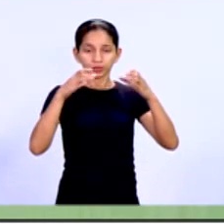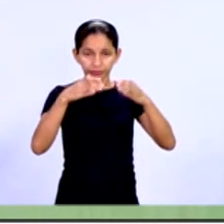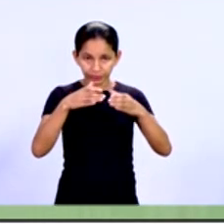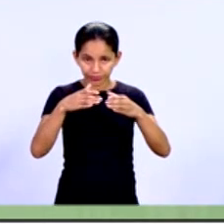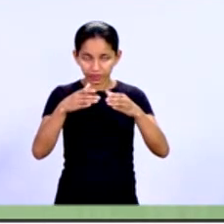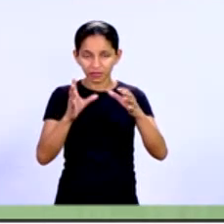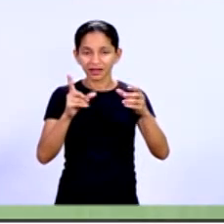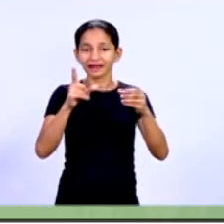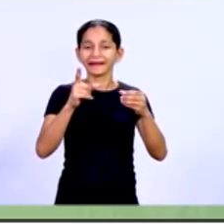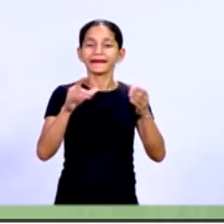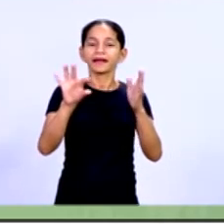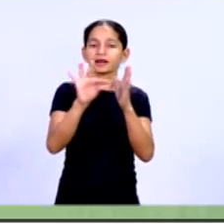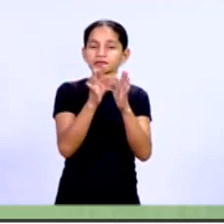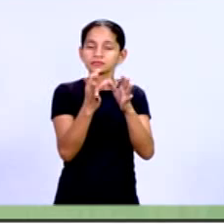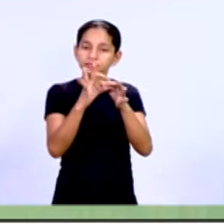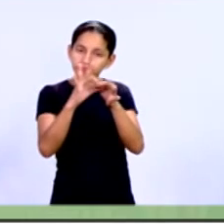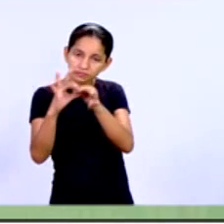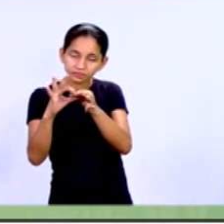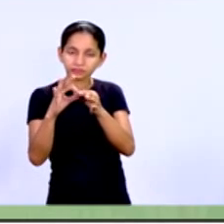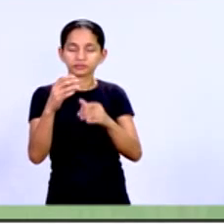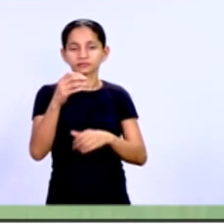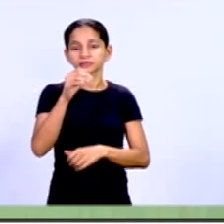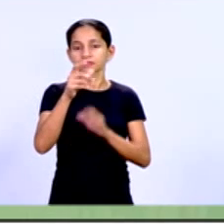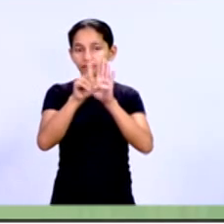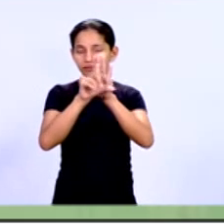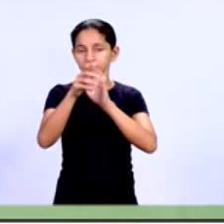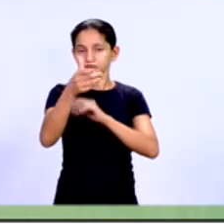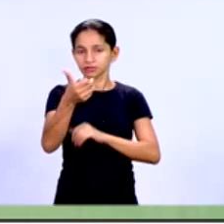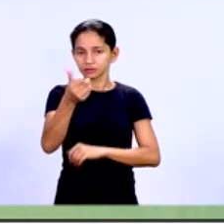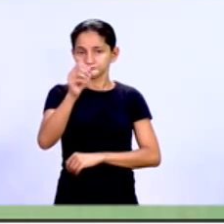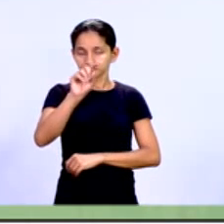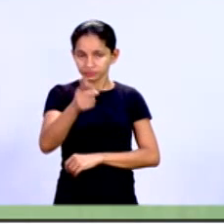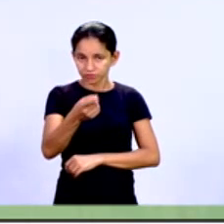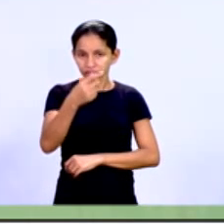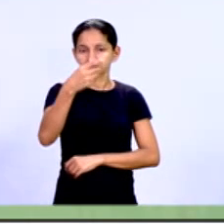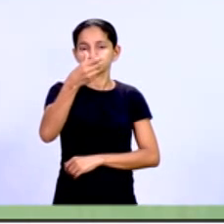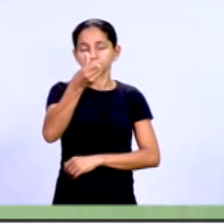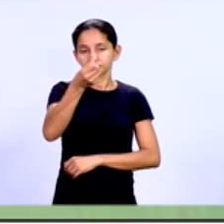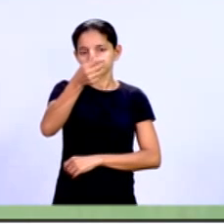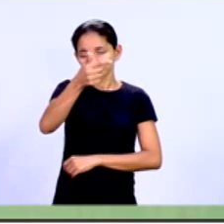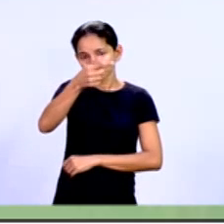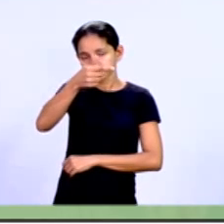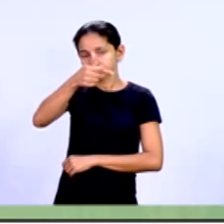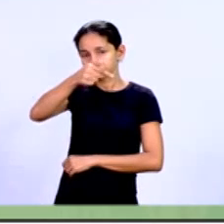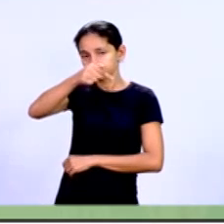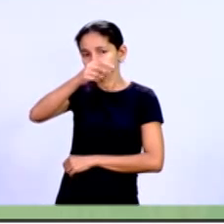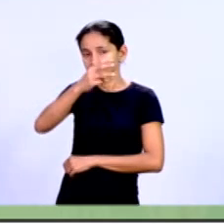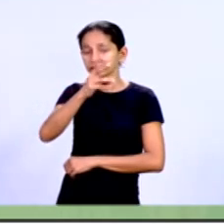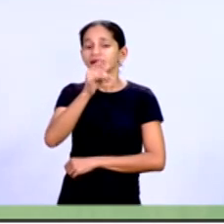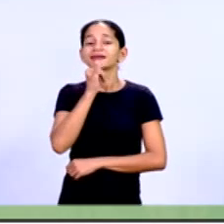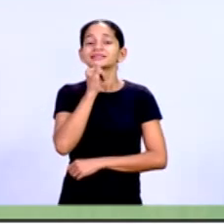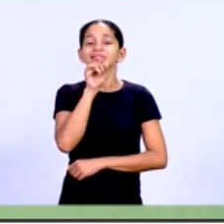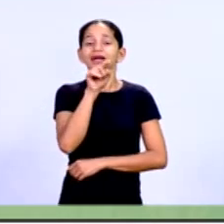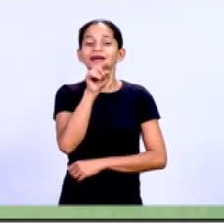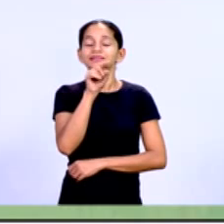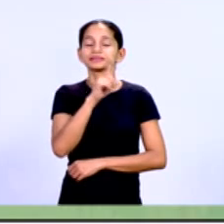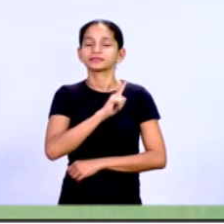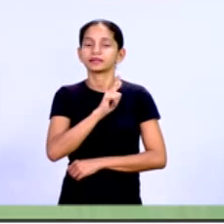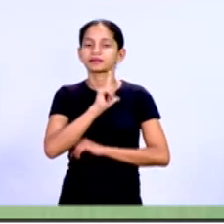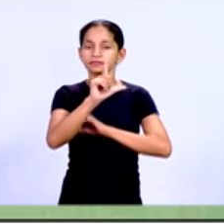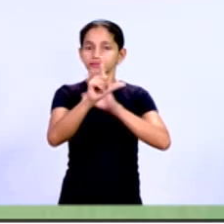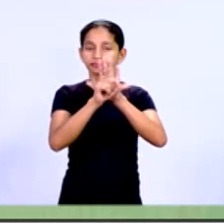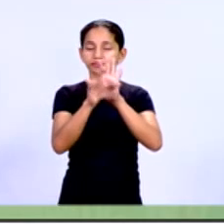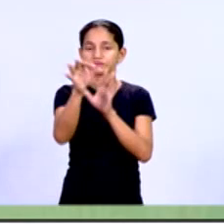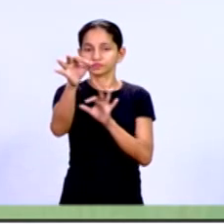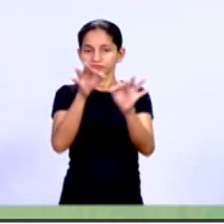da Fazenda, instituída pela Lei 6.385, de 7 de dezembro de 76, é responsável por